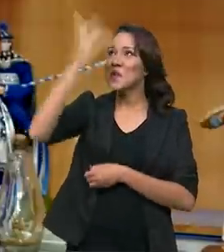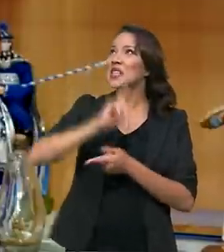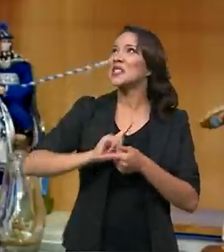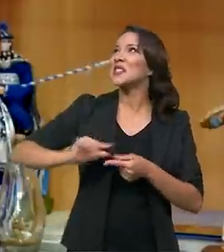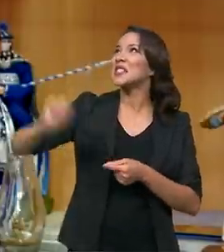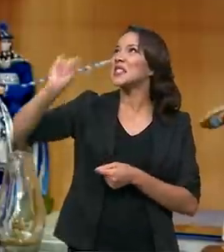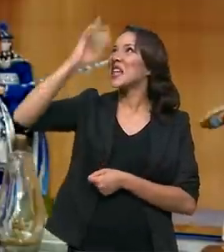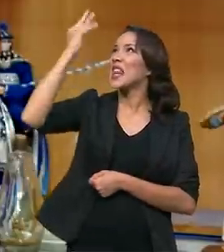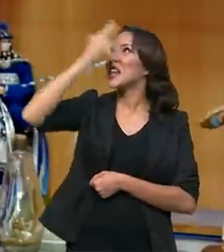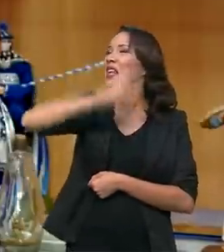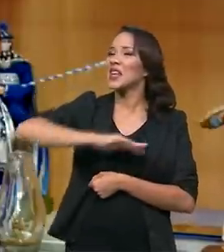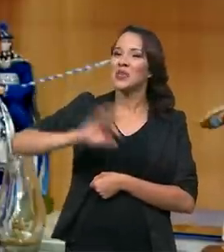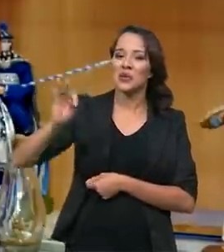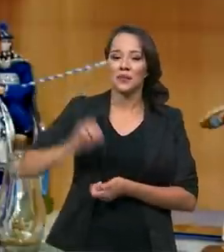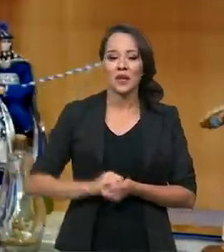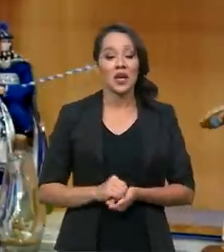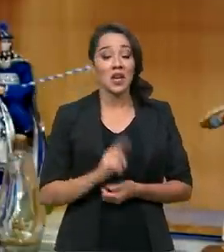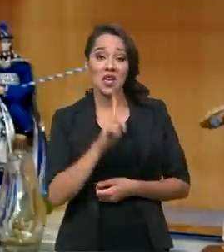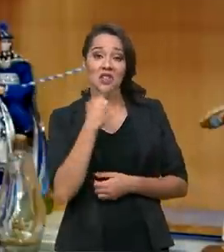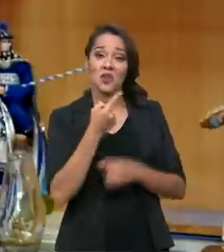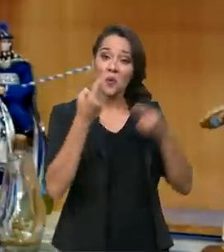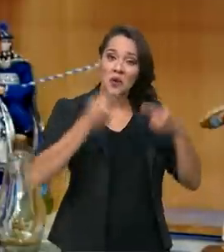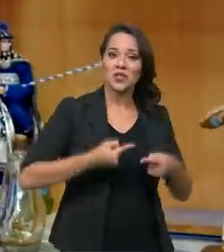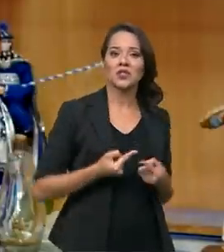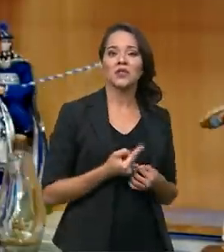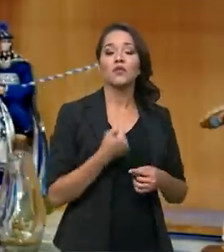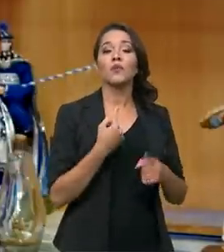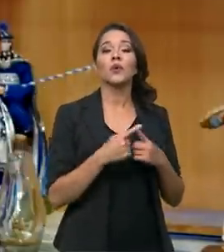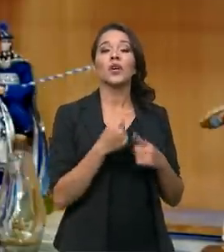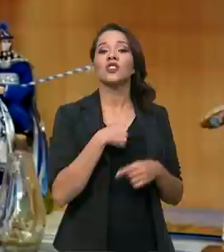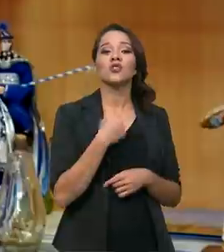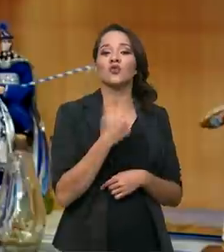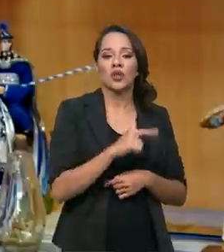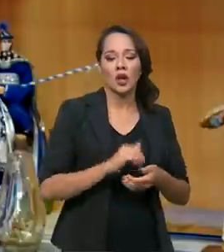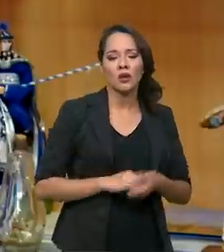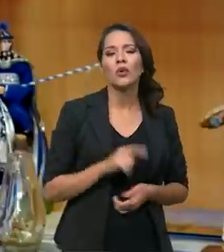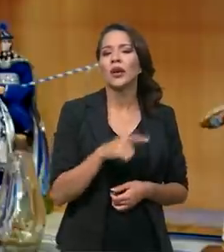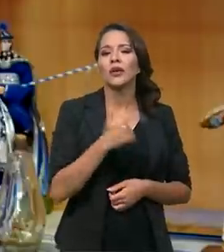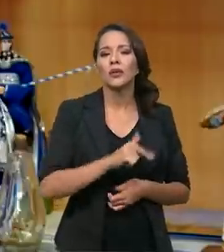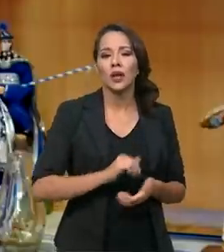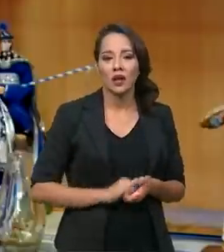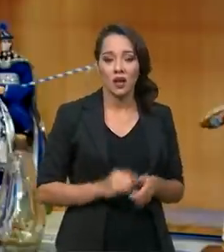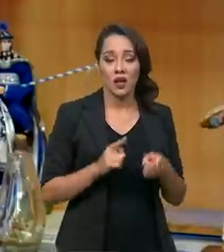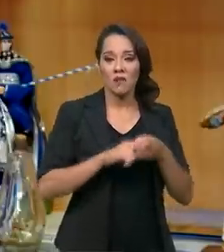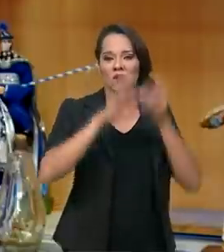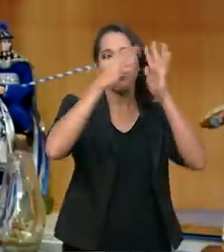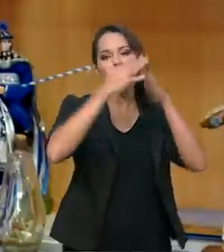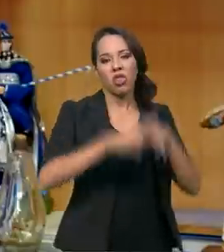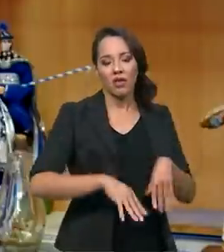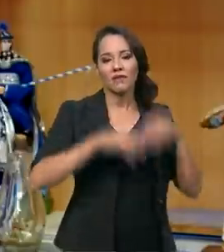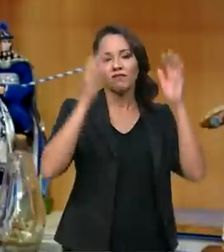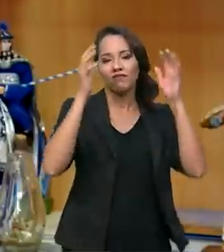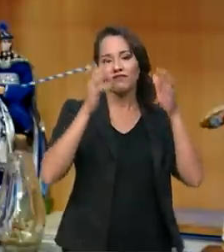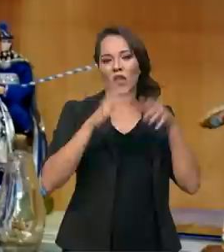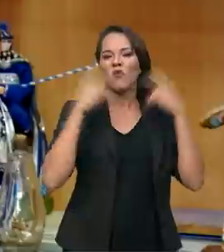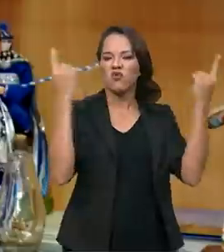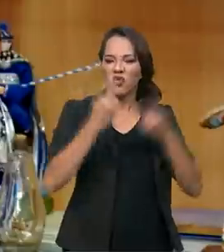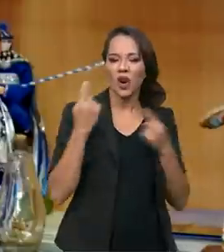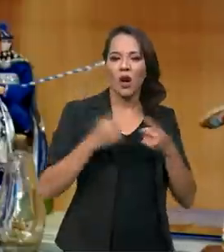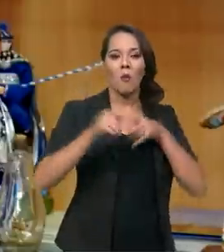a ponta e tem um detalhe nós somos muito competitivos pelo que nós não temos que é que nós não temos desastres naturais